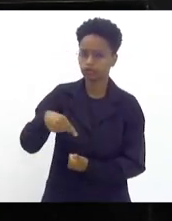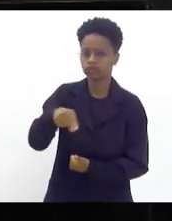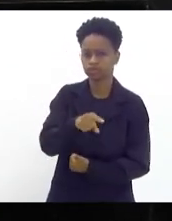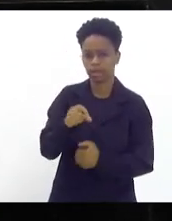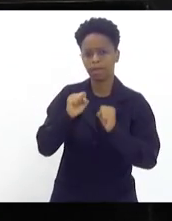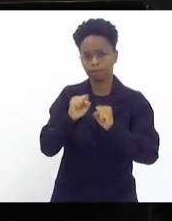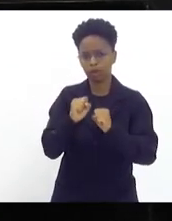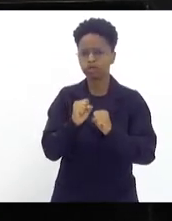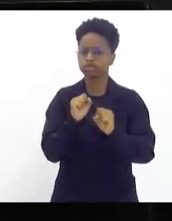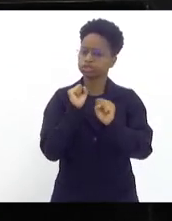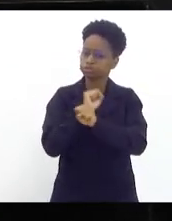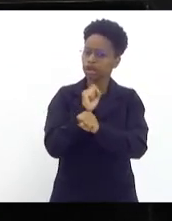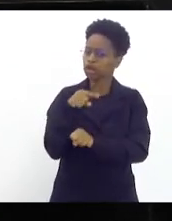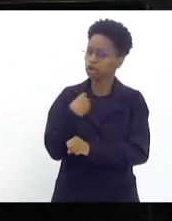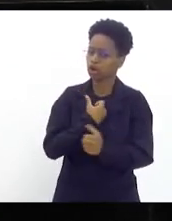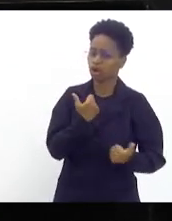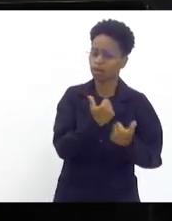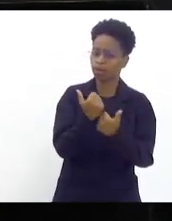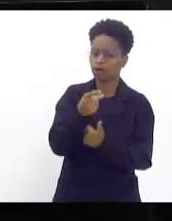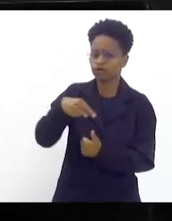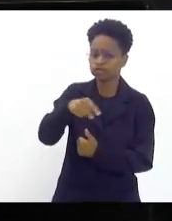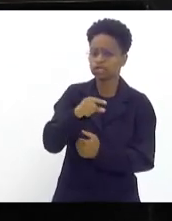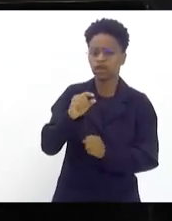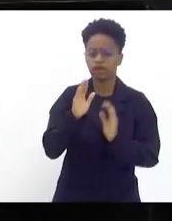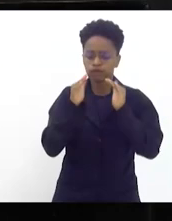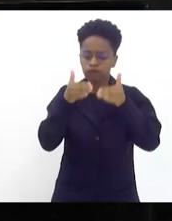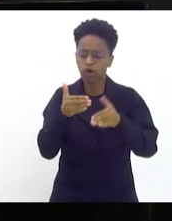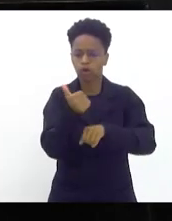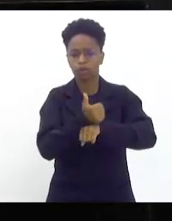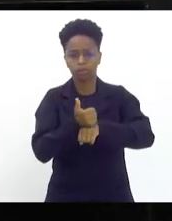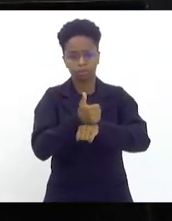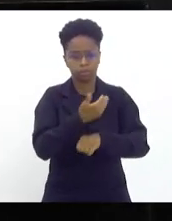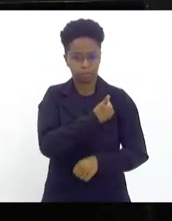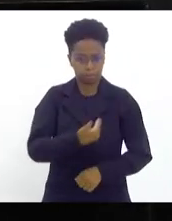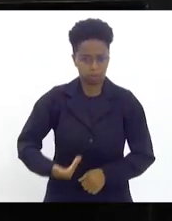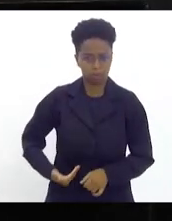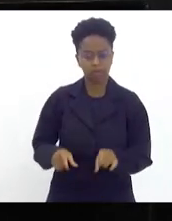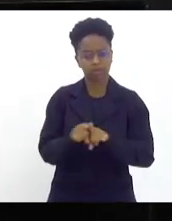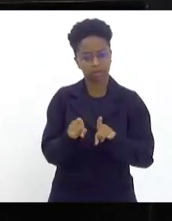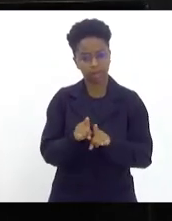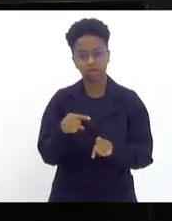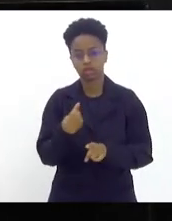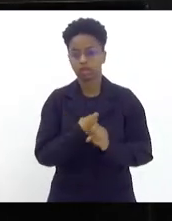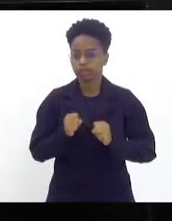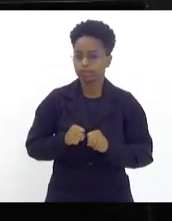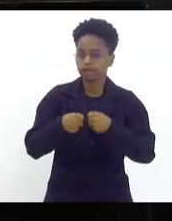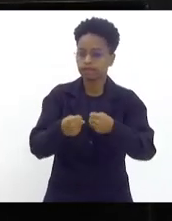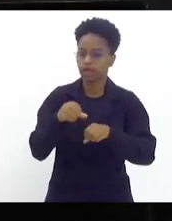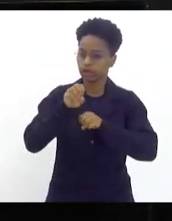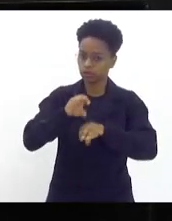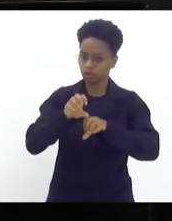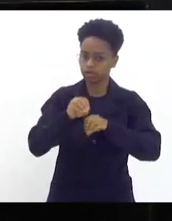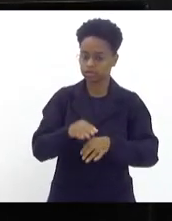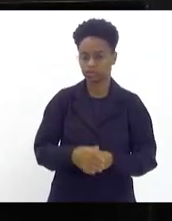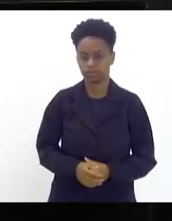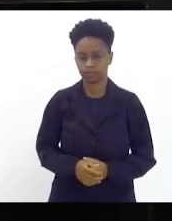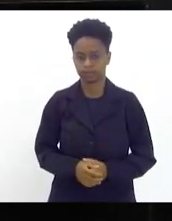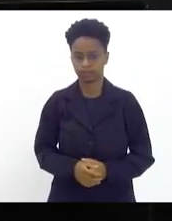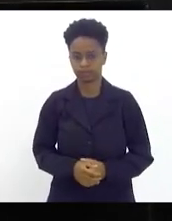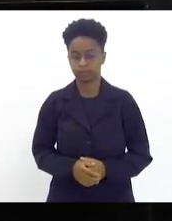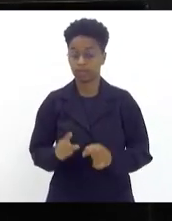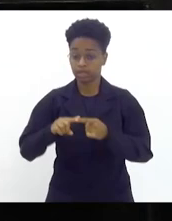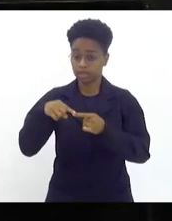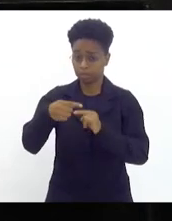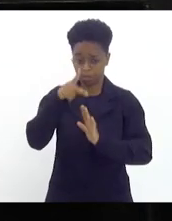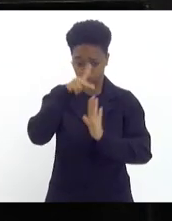com os nossos mandatos em defesa da carreira pública contem com os nossos mandatos em defesa da educação e quando chegar a